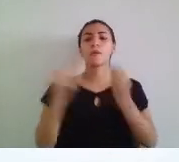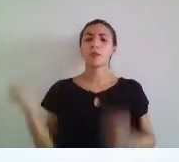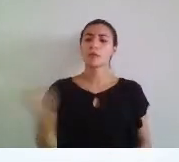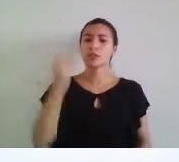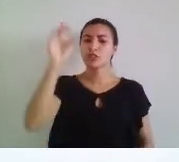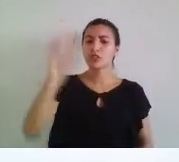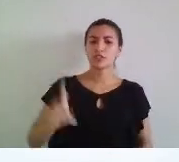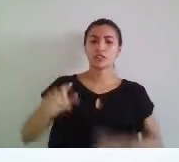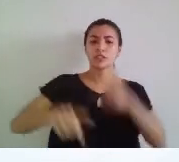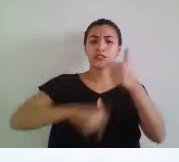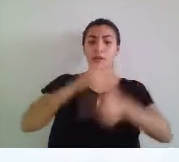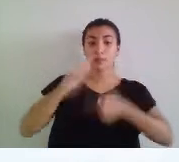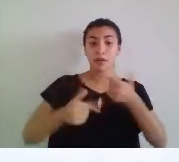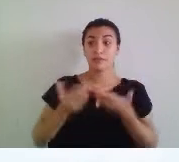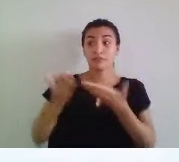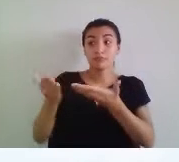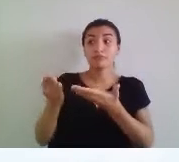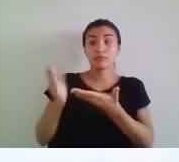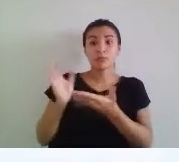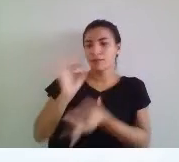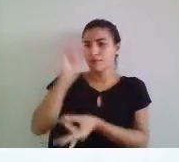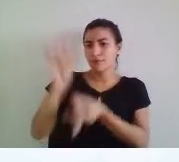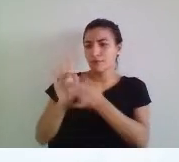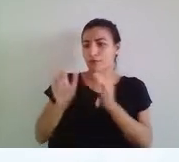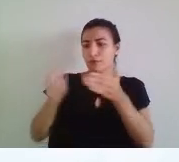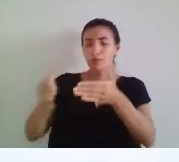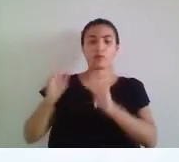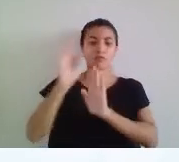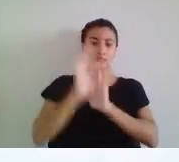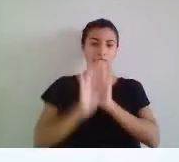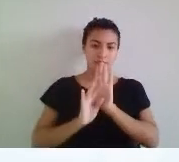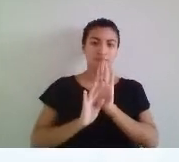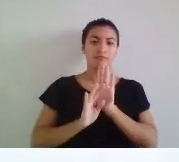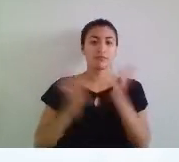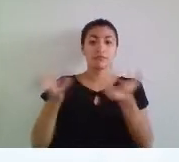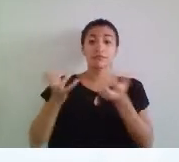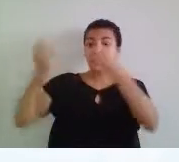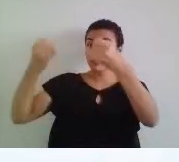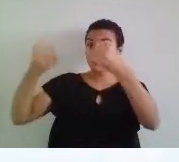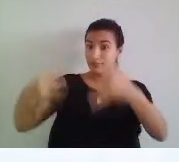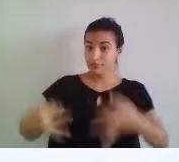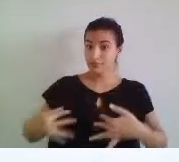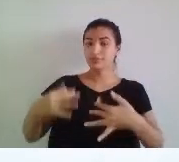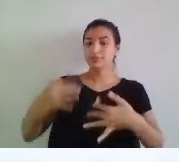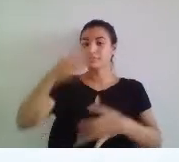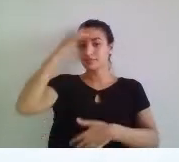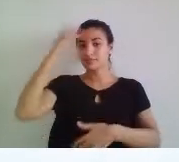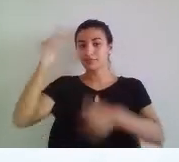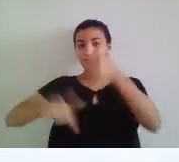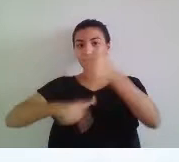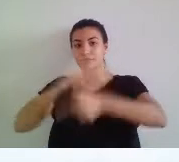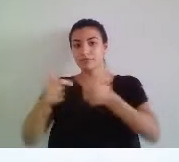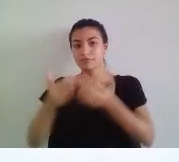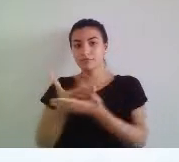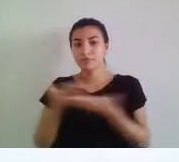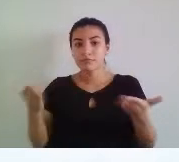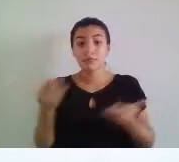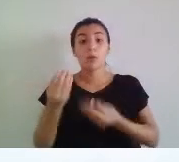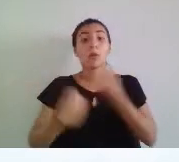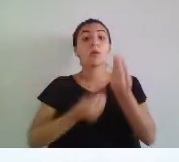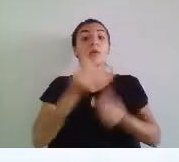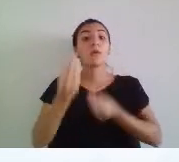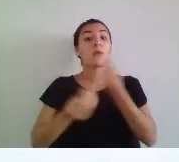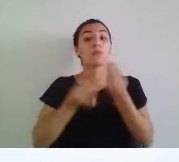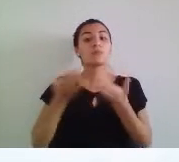trabalho, que é o seu objeto central de sua tese. Eu queria que você explicasse para os nossos trabalhadores e trabalhadoras como você